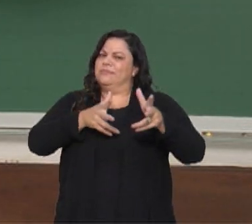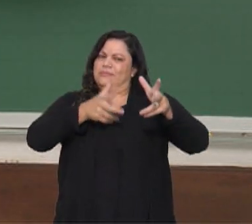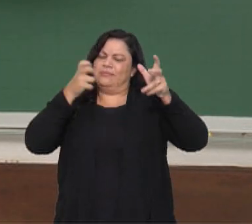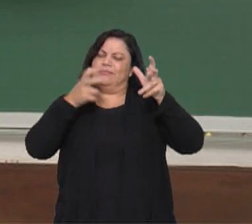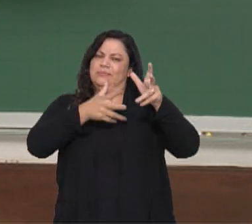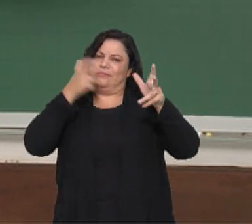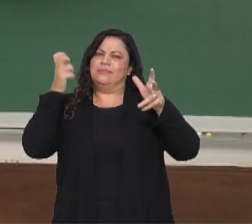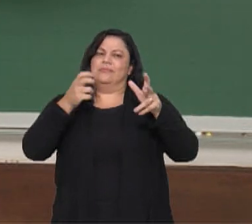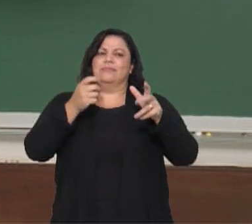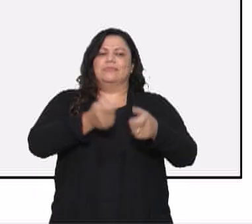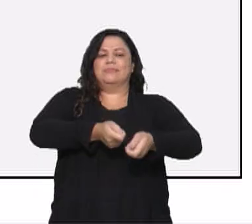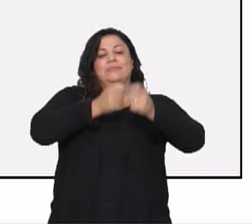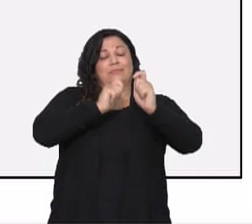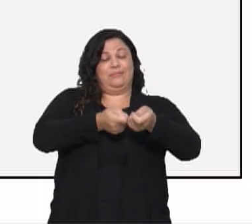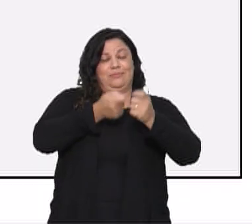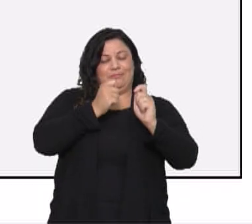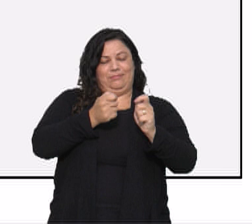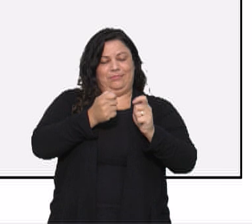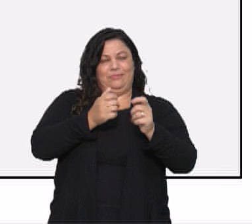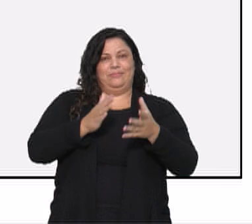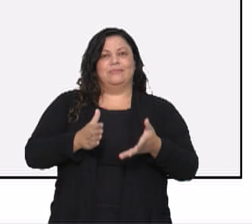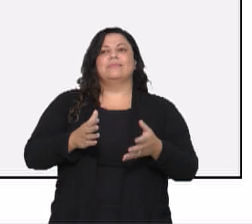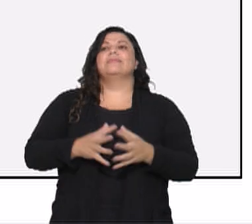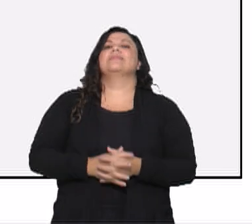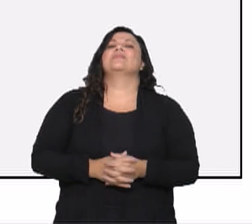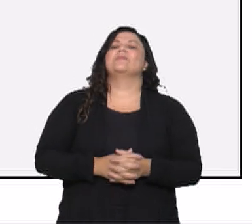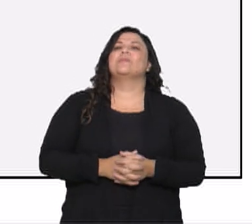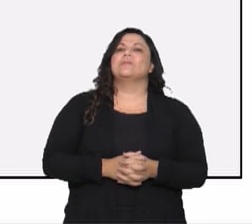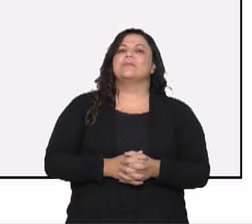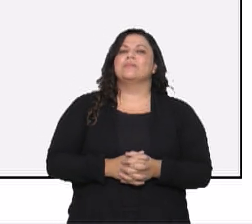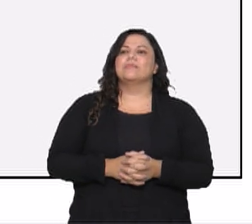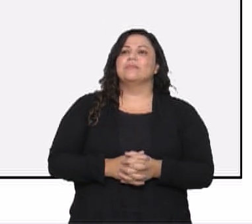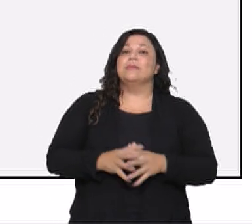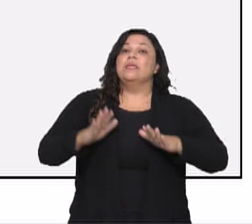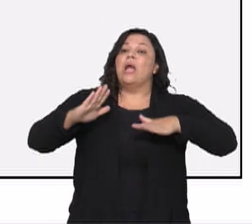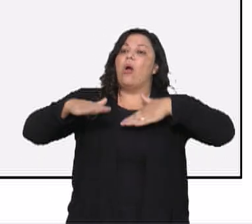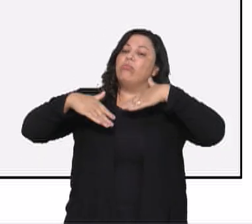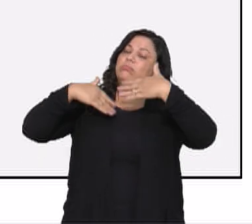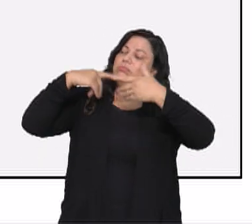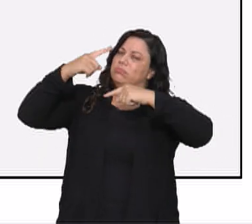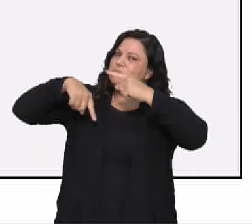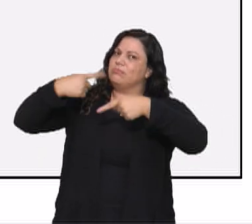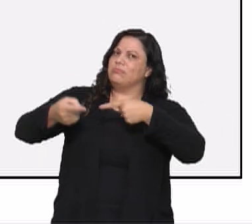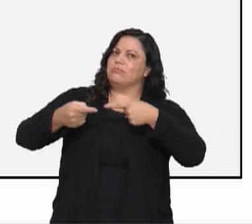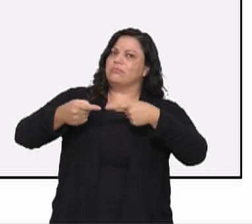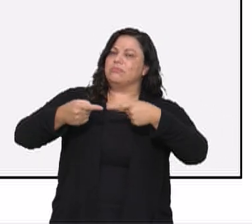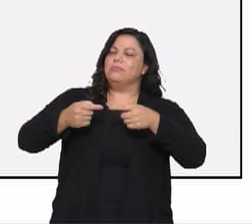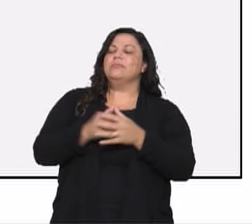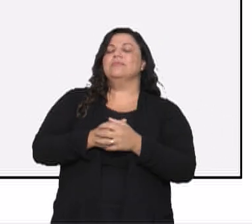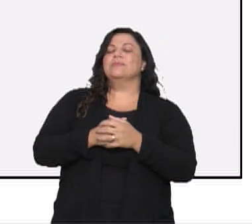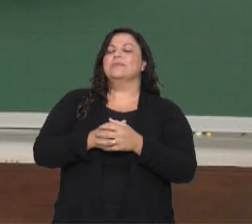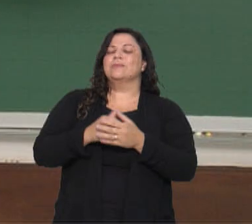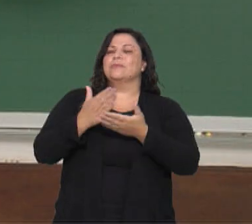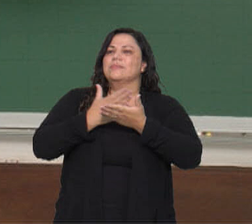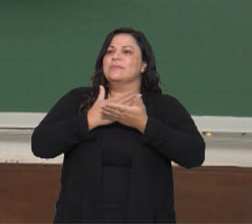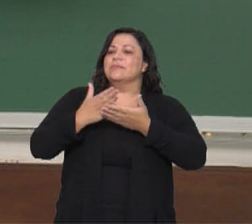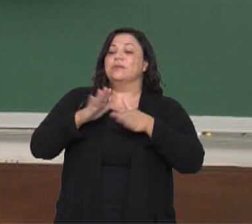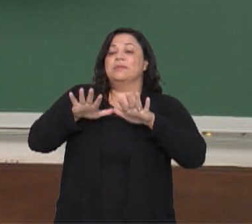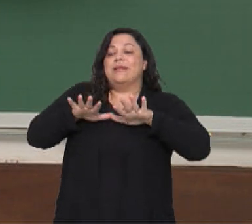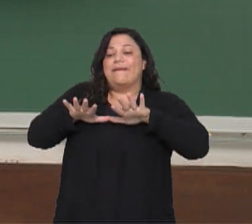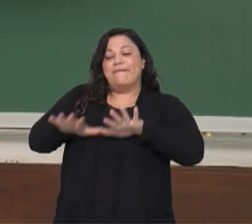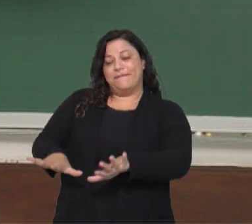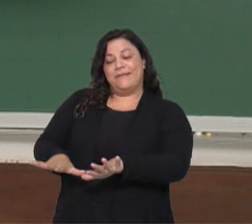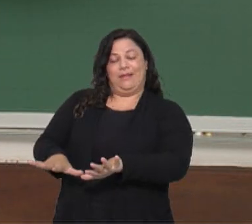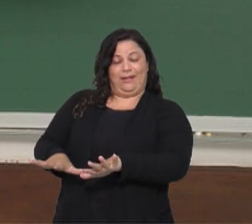homem passou a ser sedentário, então a sedentarização surgiu no Neolítico. Não significa que todos eram sedentários de um dia para o outro,